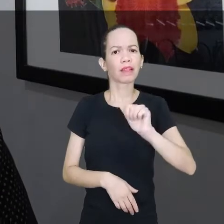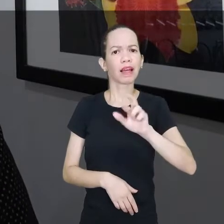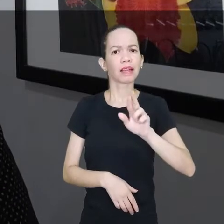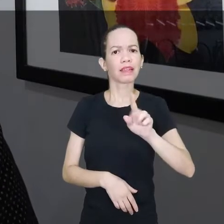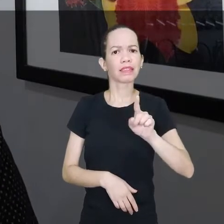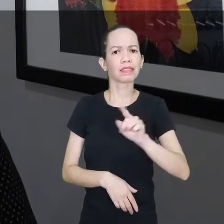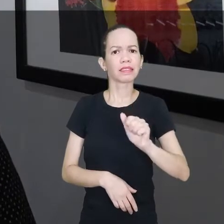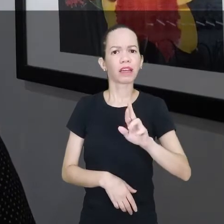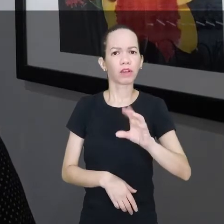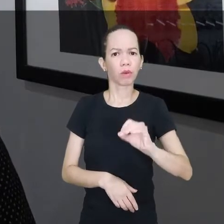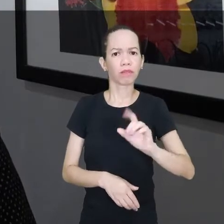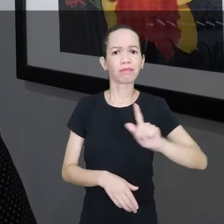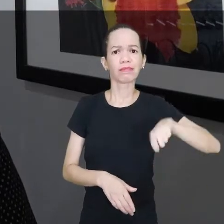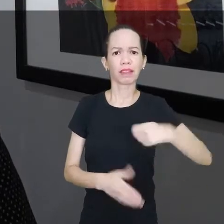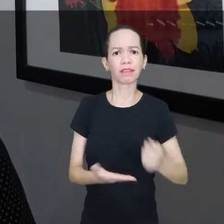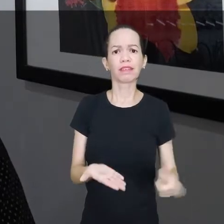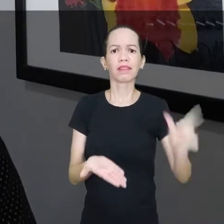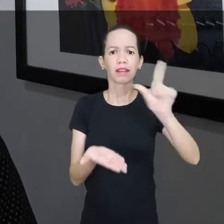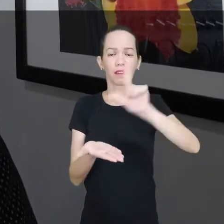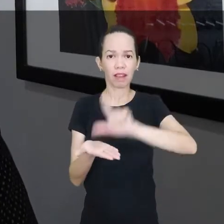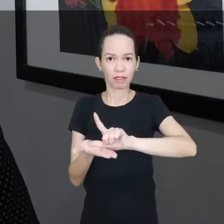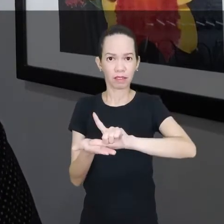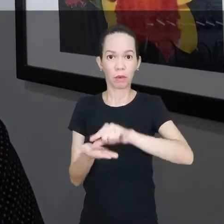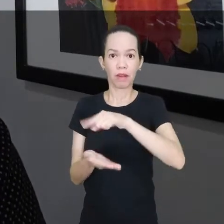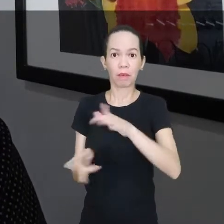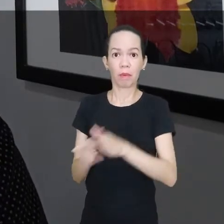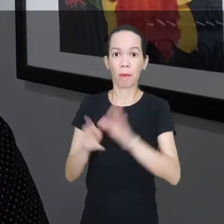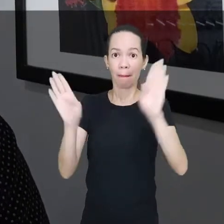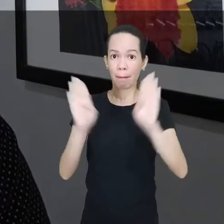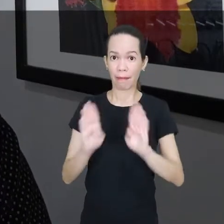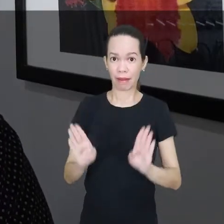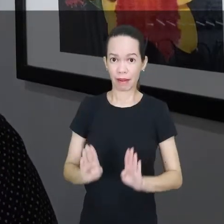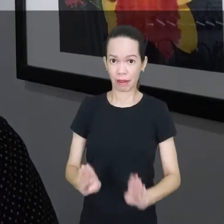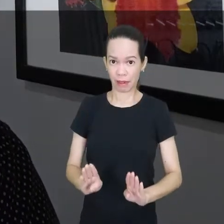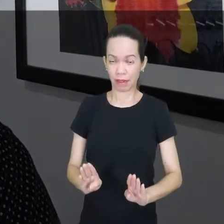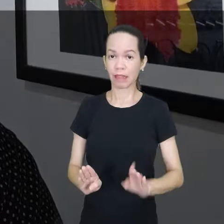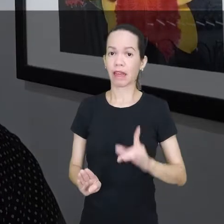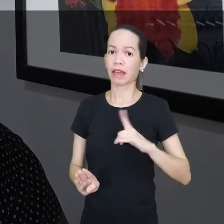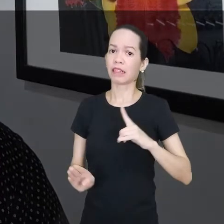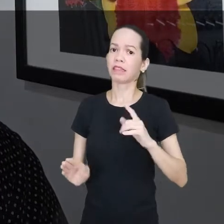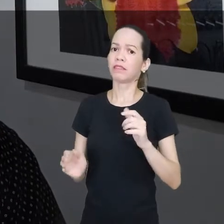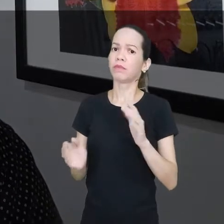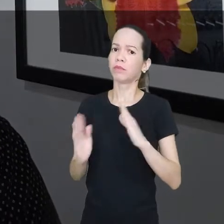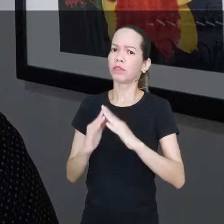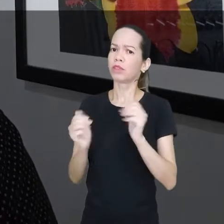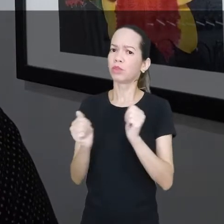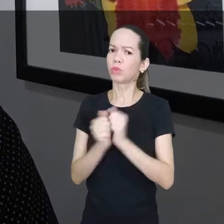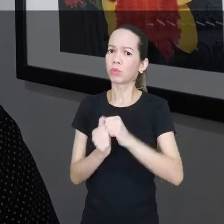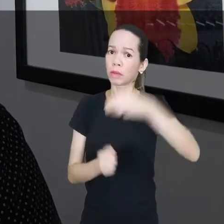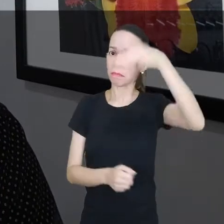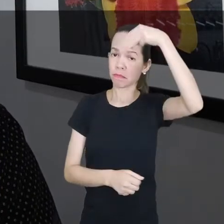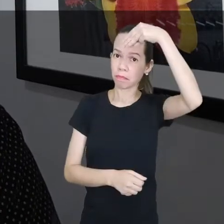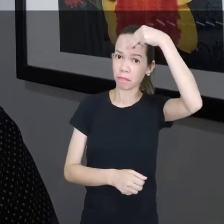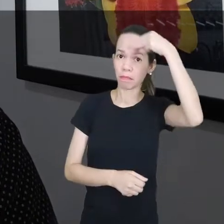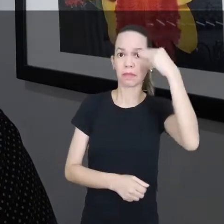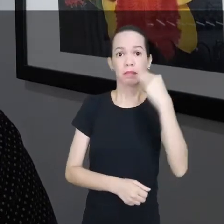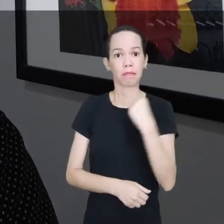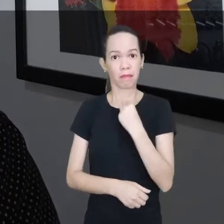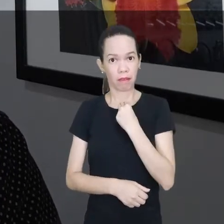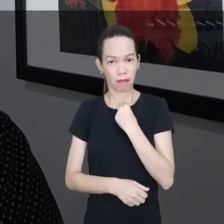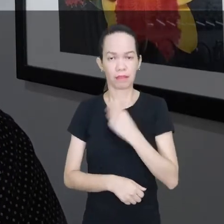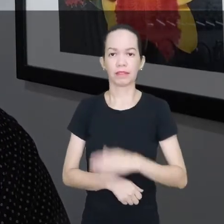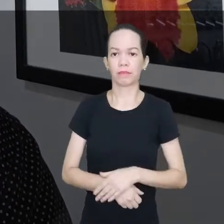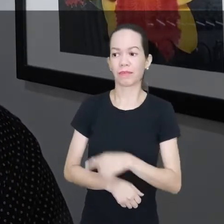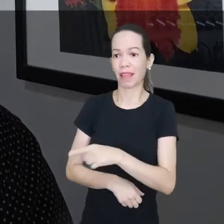Ele era de Betânia, do povoado de Maria e de sua irmã Marta. E aconteceu que Lázaro ficou doente. Maria, sua